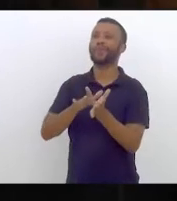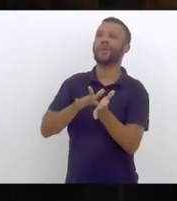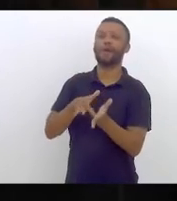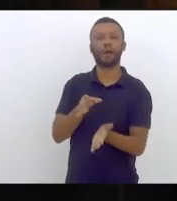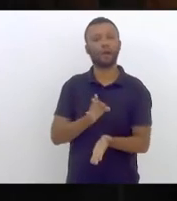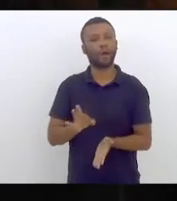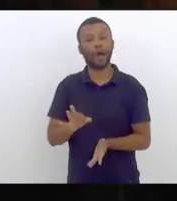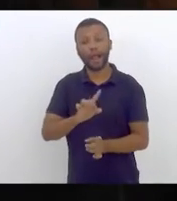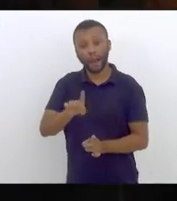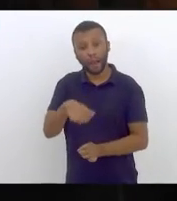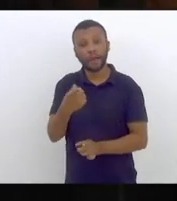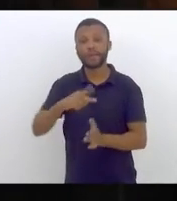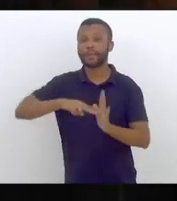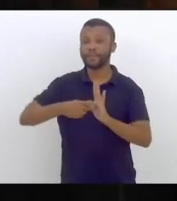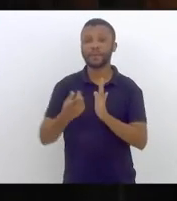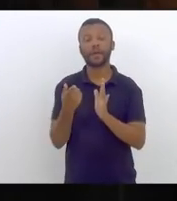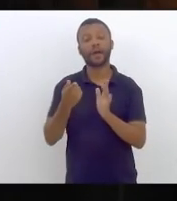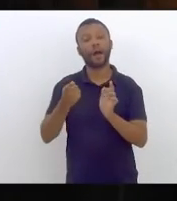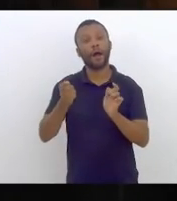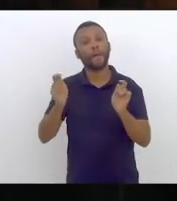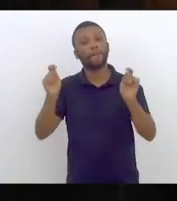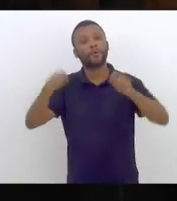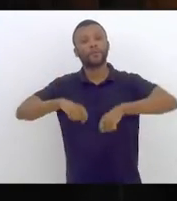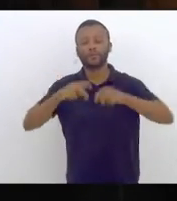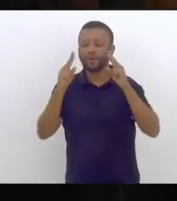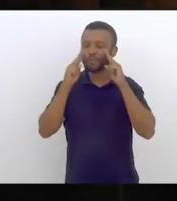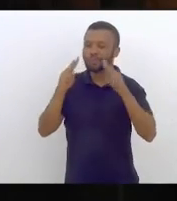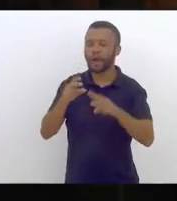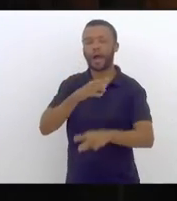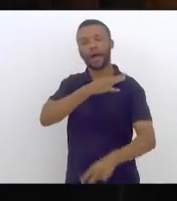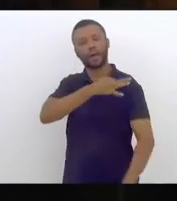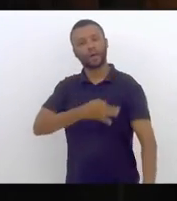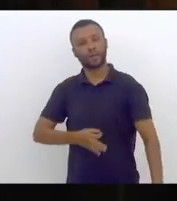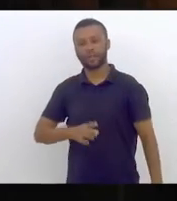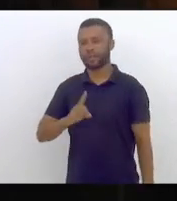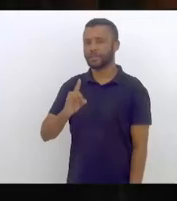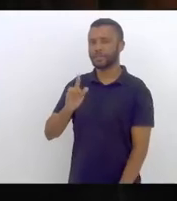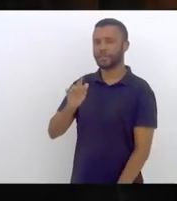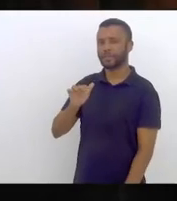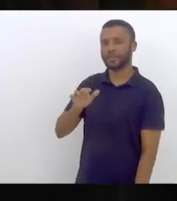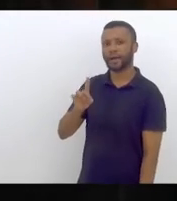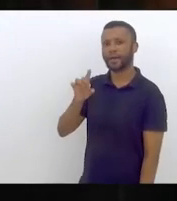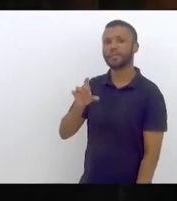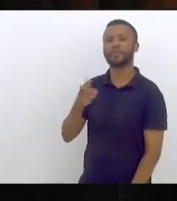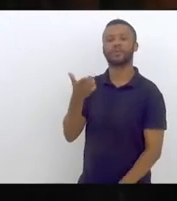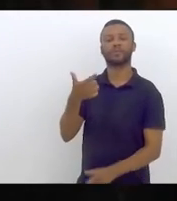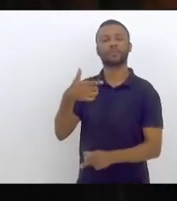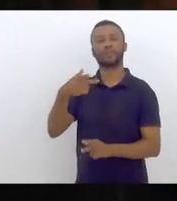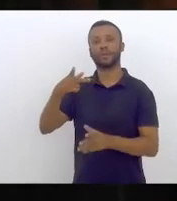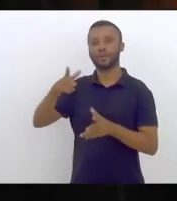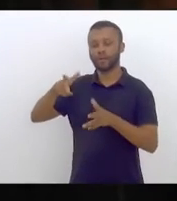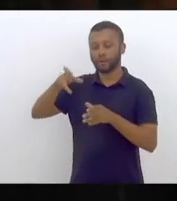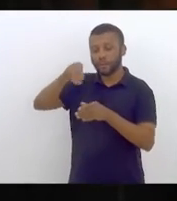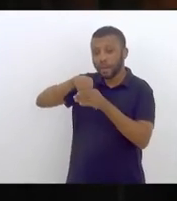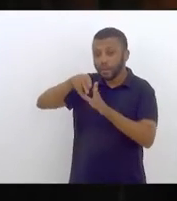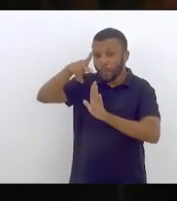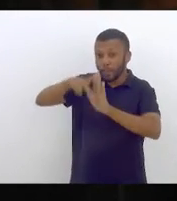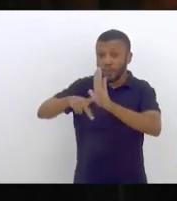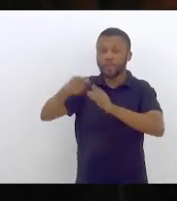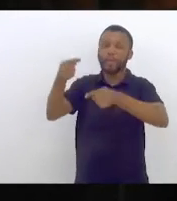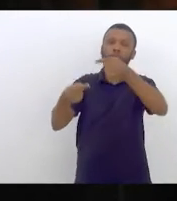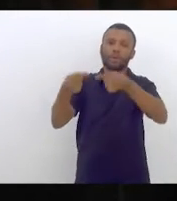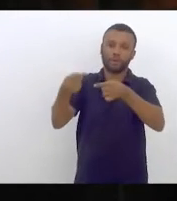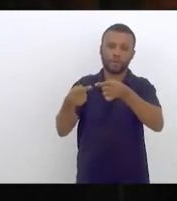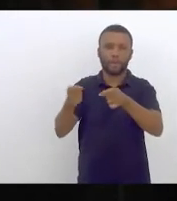qualquer possibilidade de reconhecer a dignidade humana como um projeto político que poderia